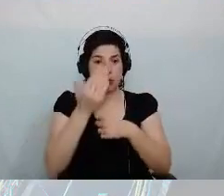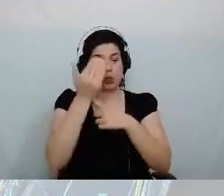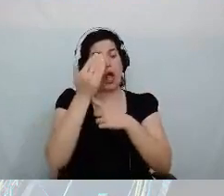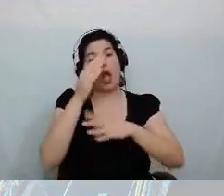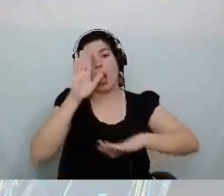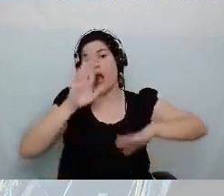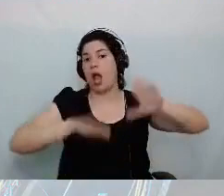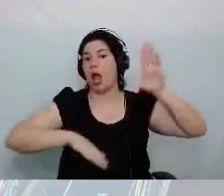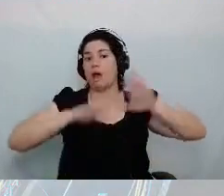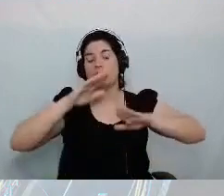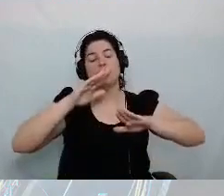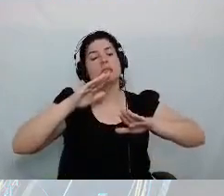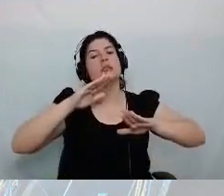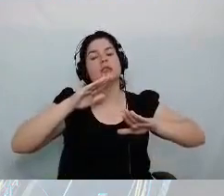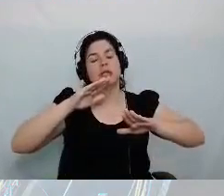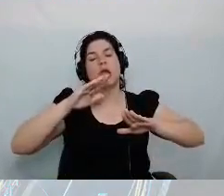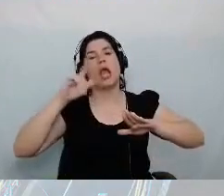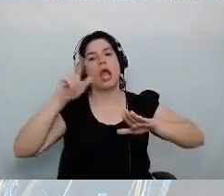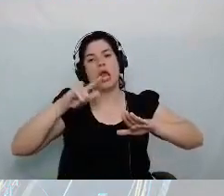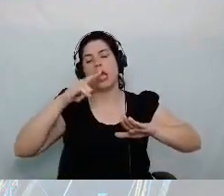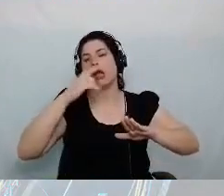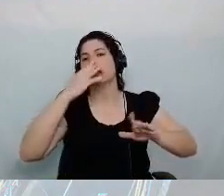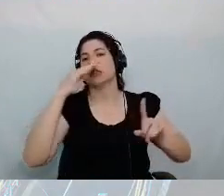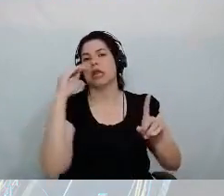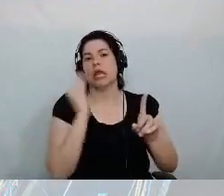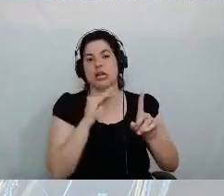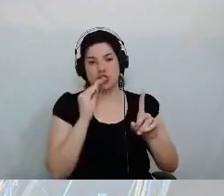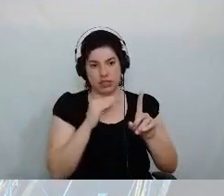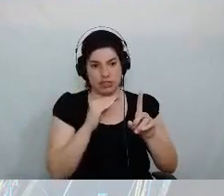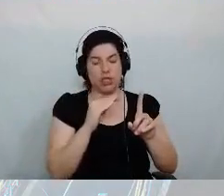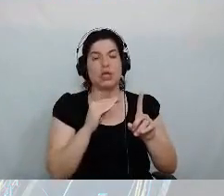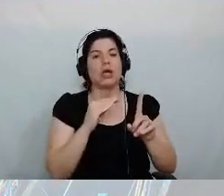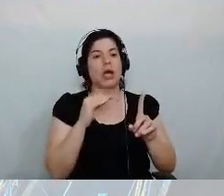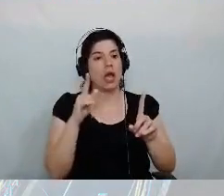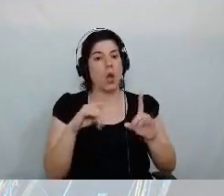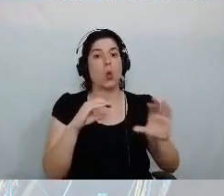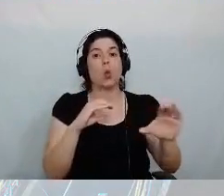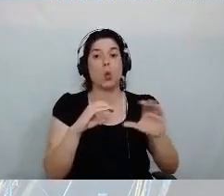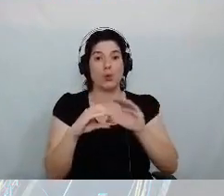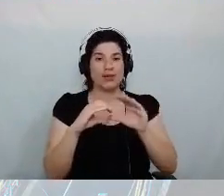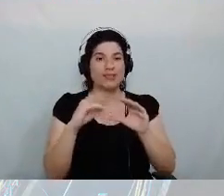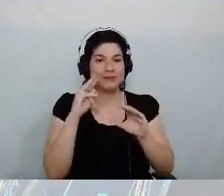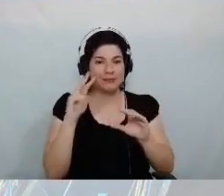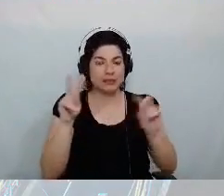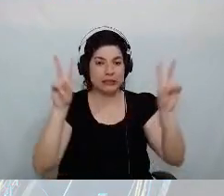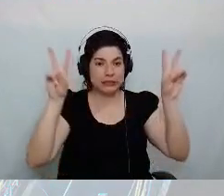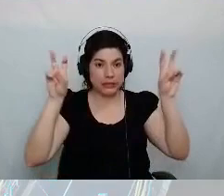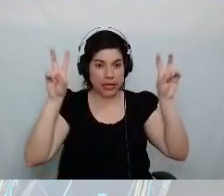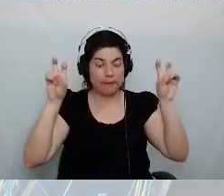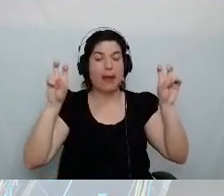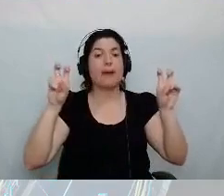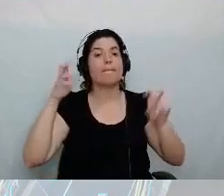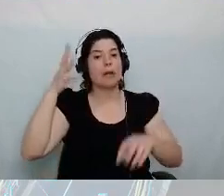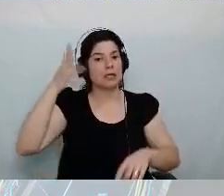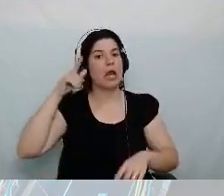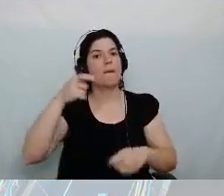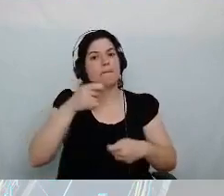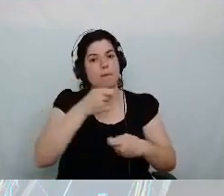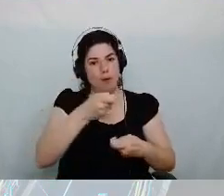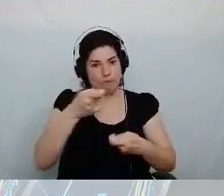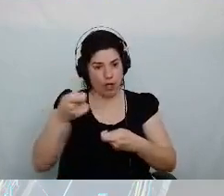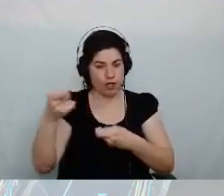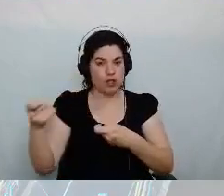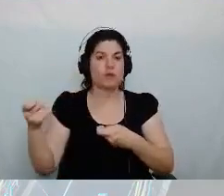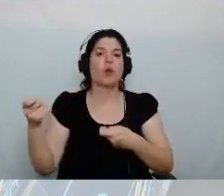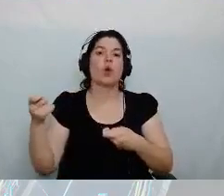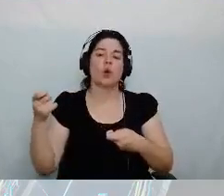negligenciamos a valer. Comunicação. E vocês viram, né? O título da palestra ele é provocativo, né? Eu afirmei, não